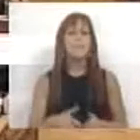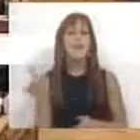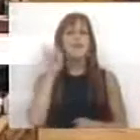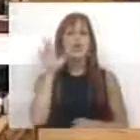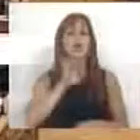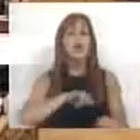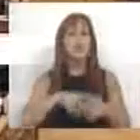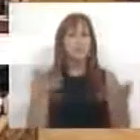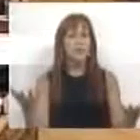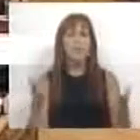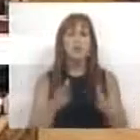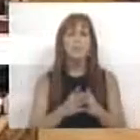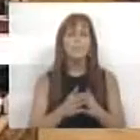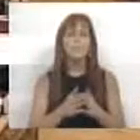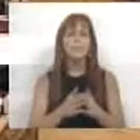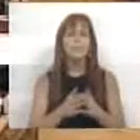Senhoras e senhores deputados,